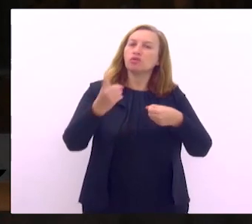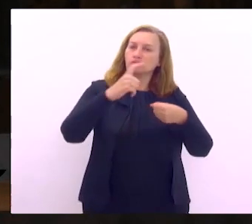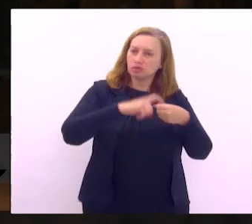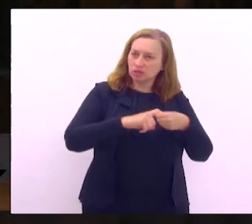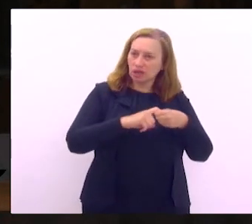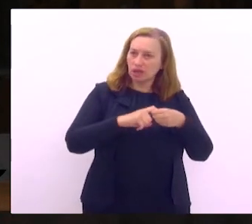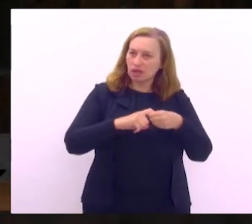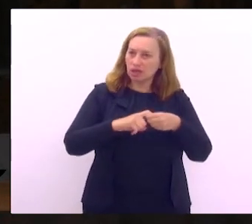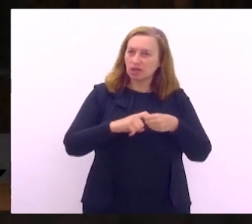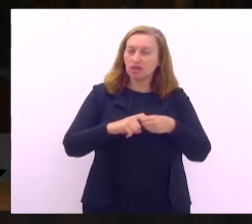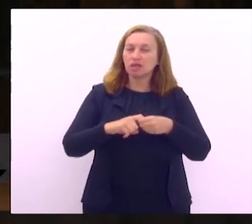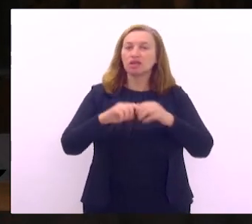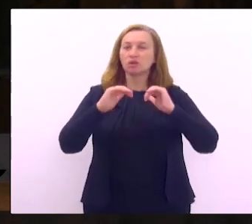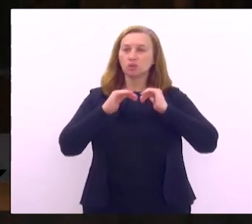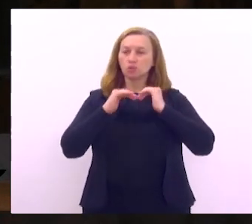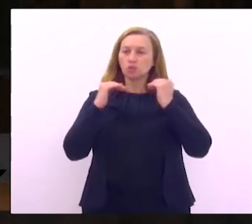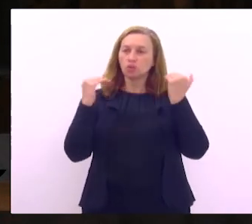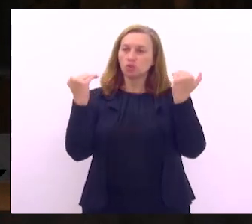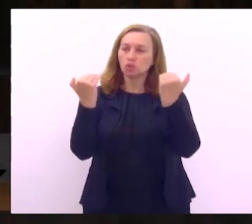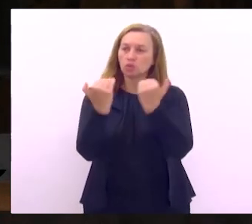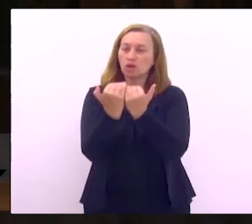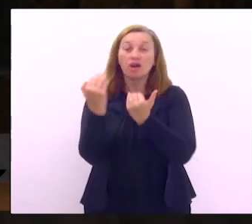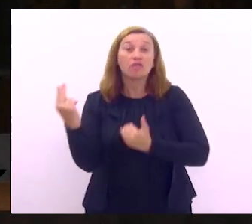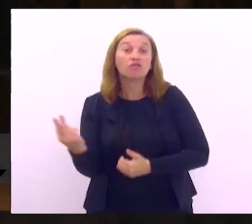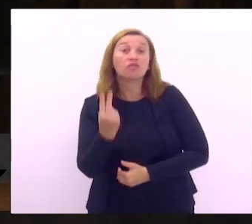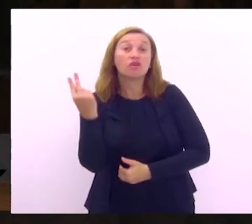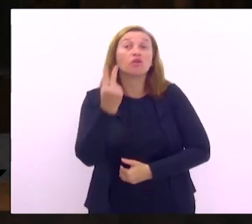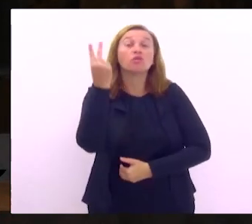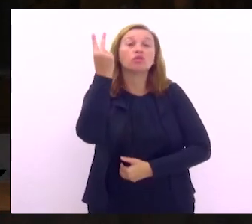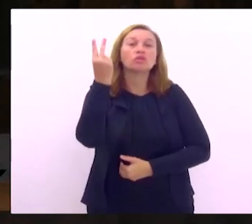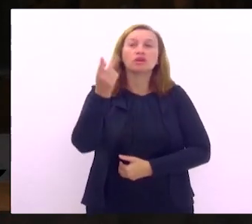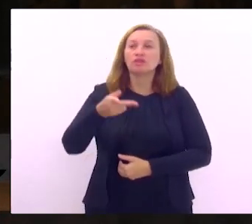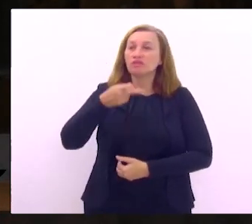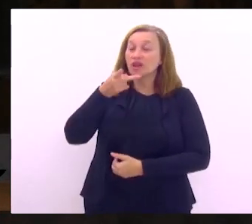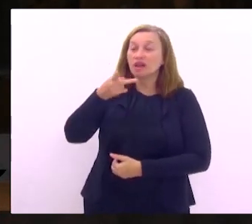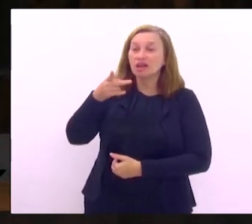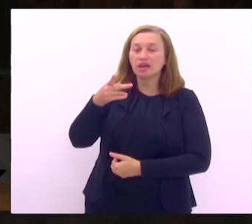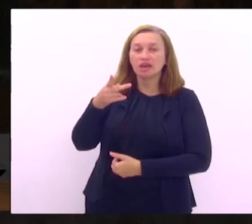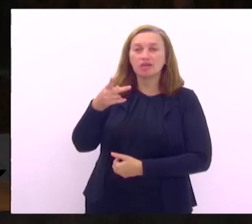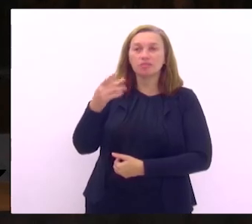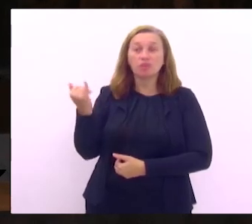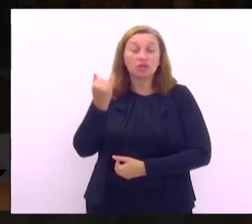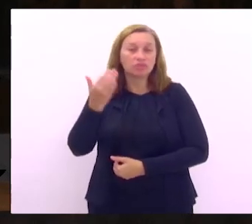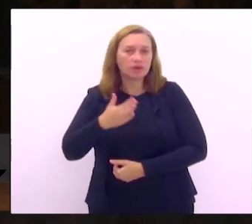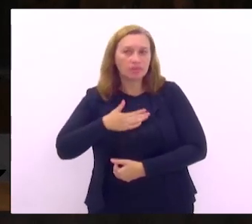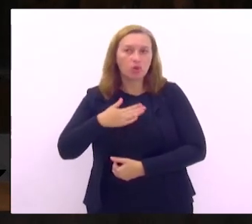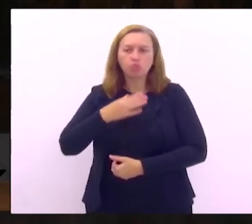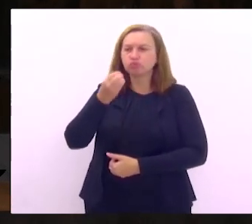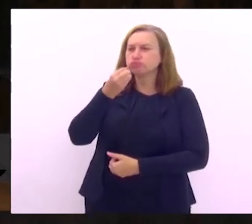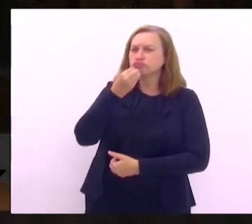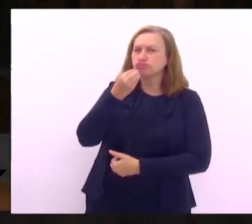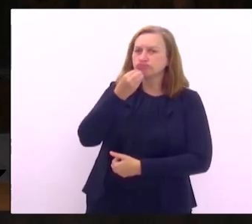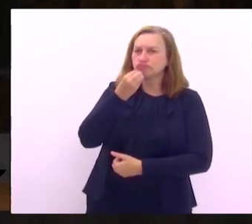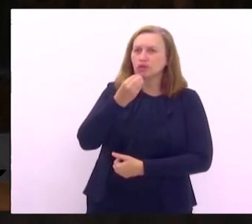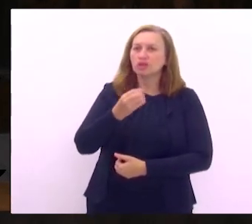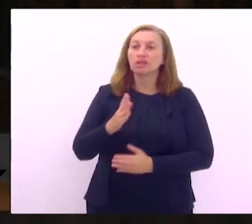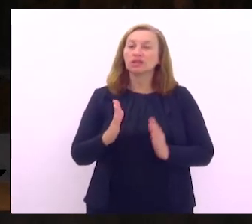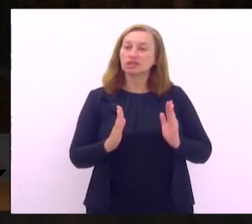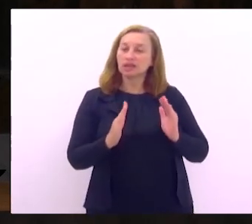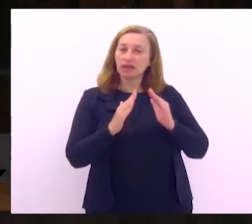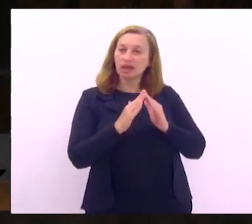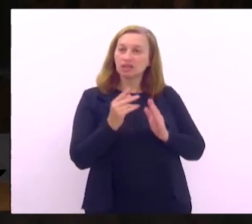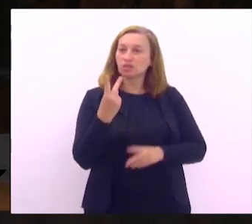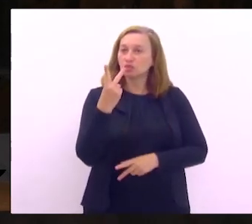desse equipamento tão valoroso. Dizer o quão tocante é para mim, que tive a oportunidade de estar nessa casa por